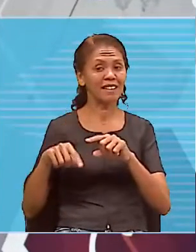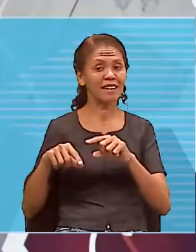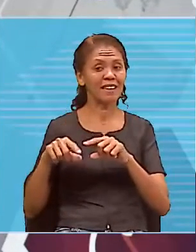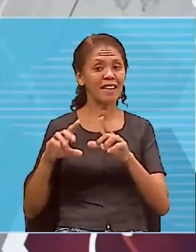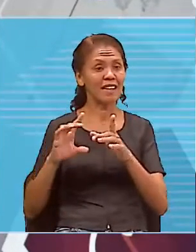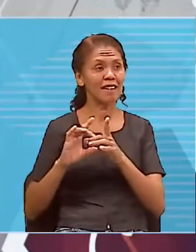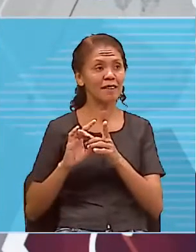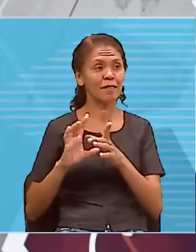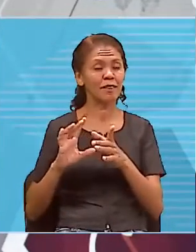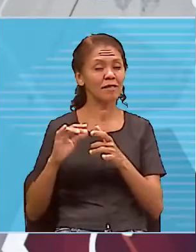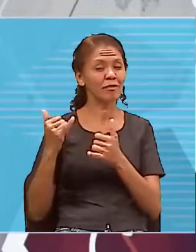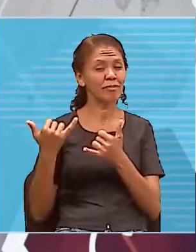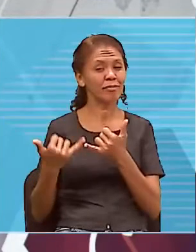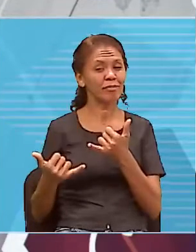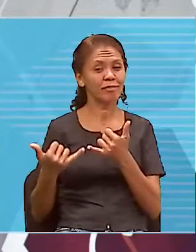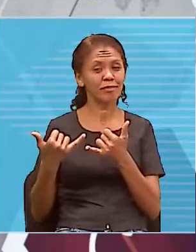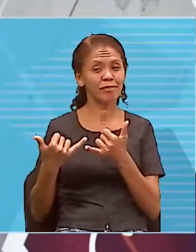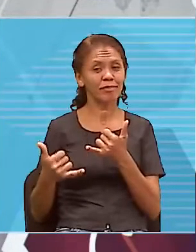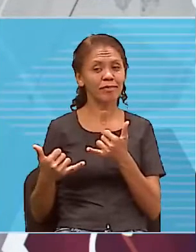semelhante